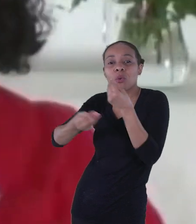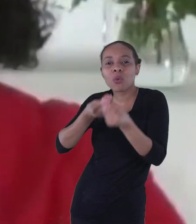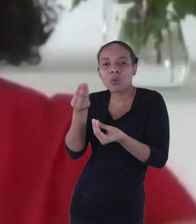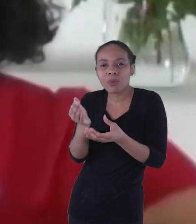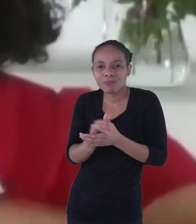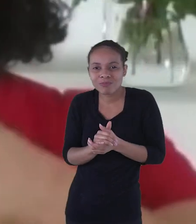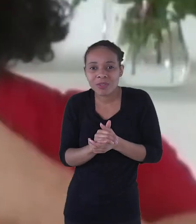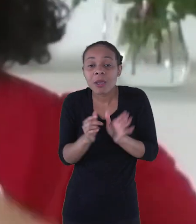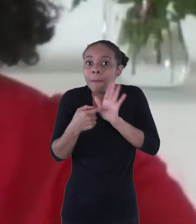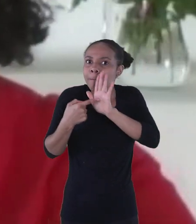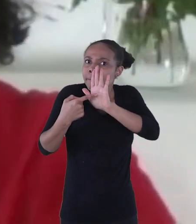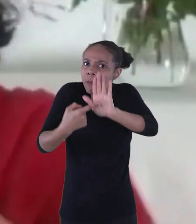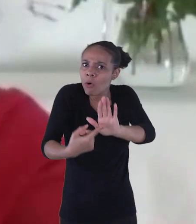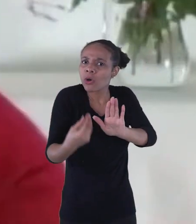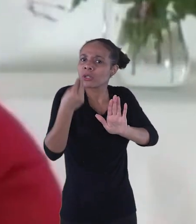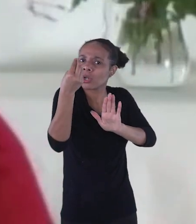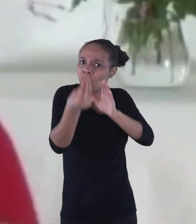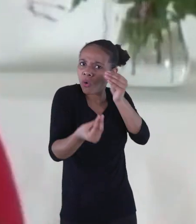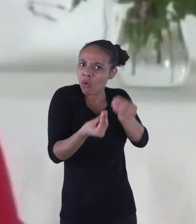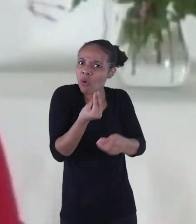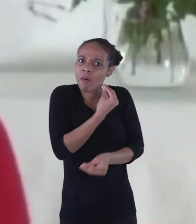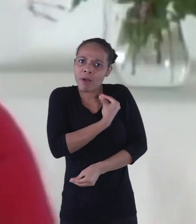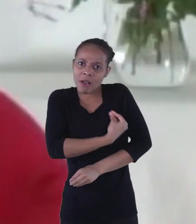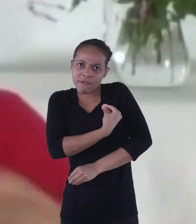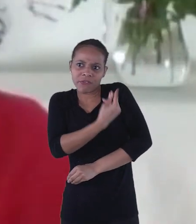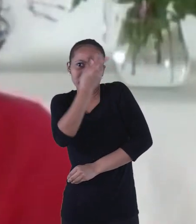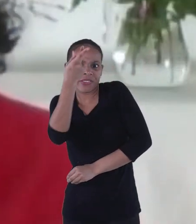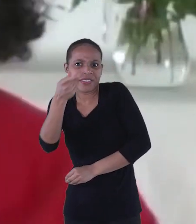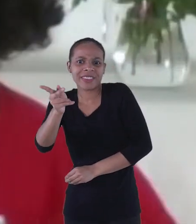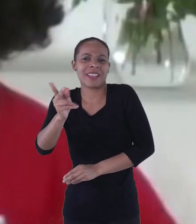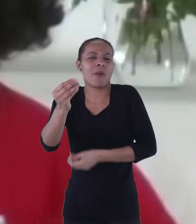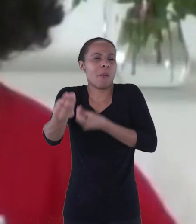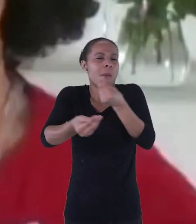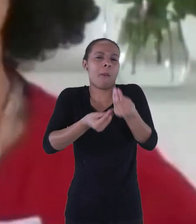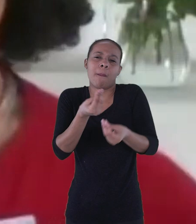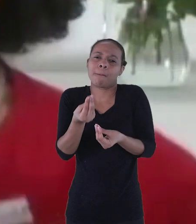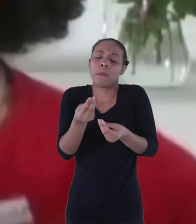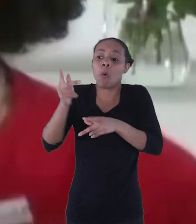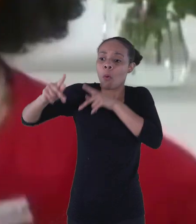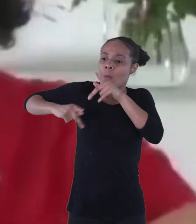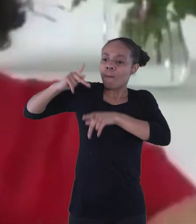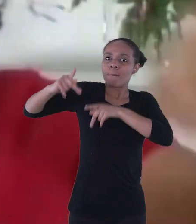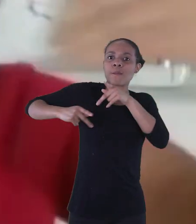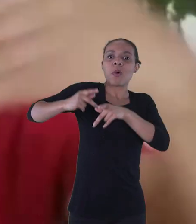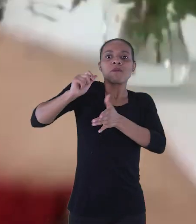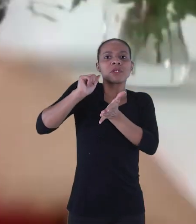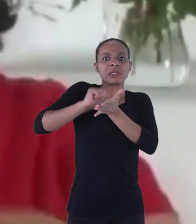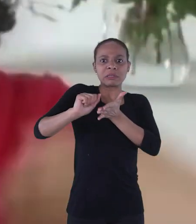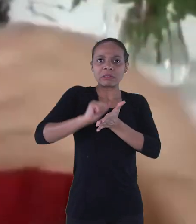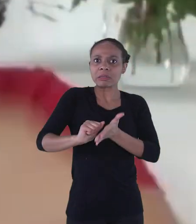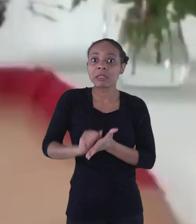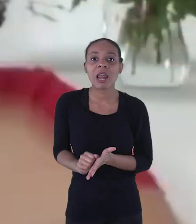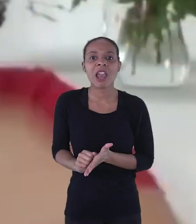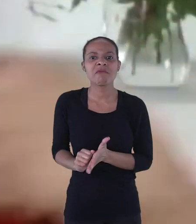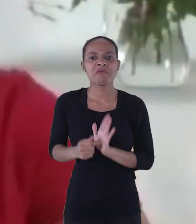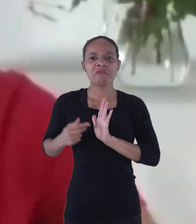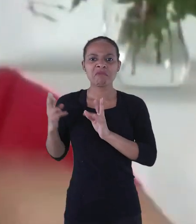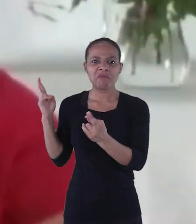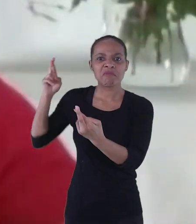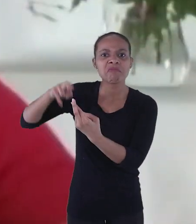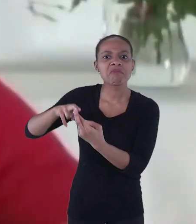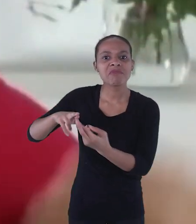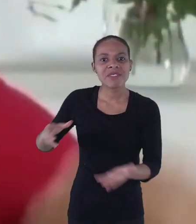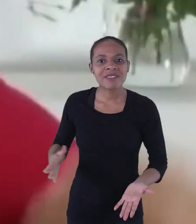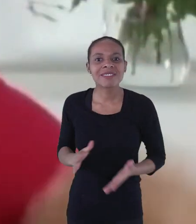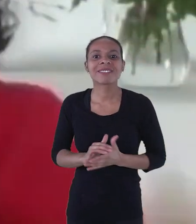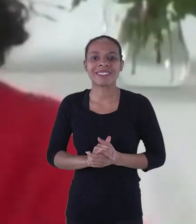Carolina escrita, né, como um corpo que se escreve, um povo que se revive no mesmo momento